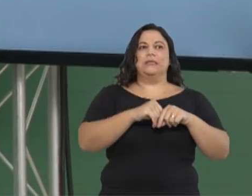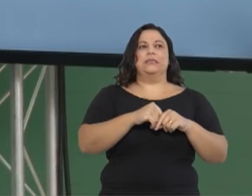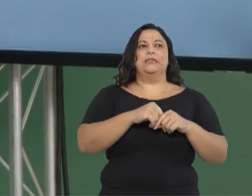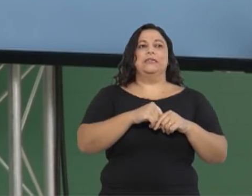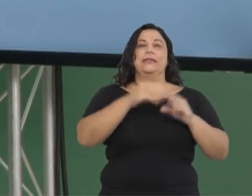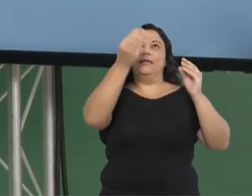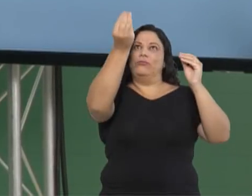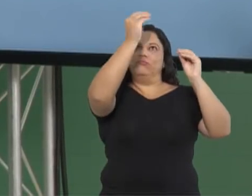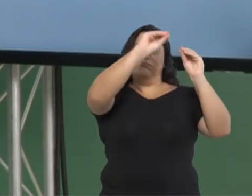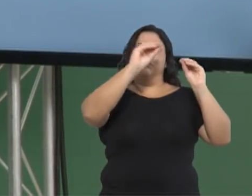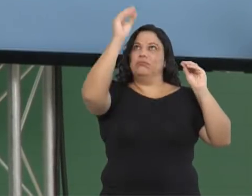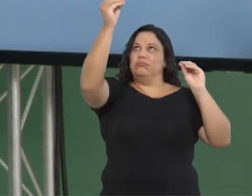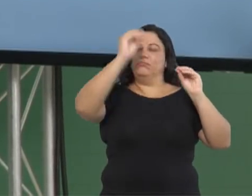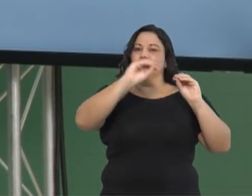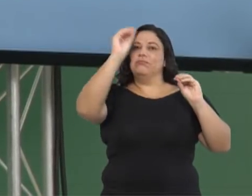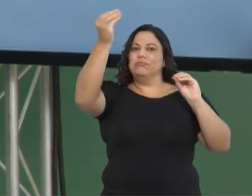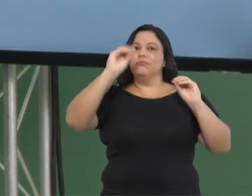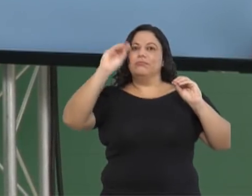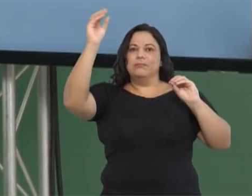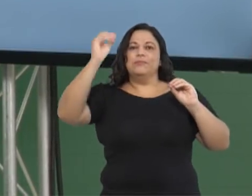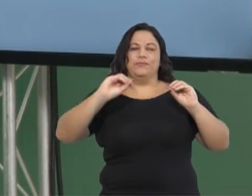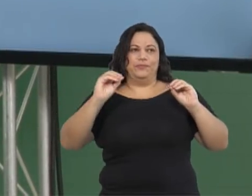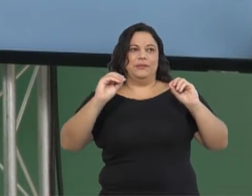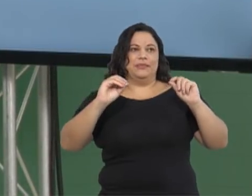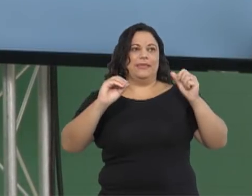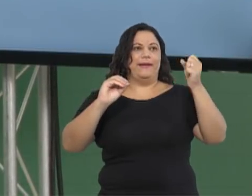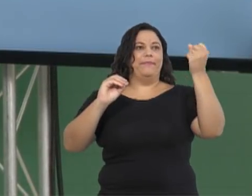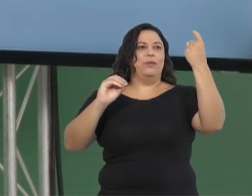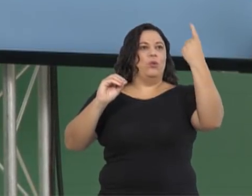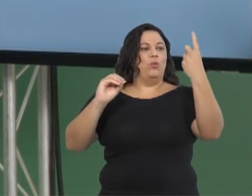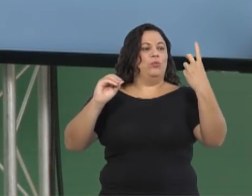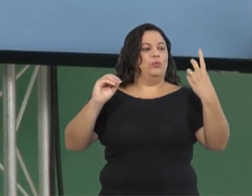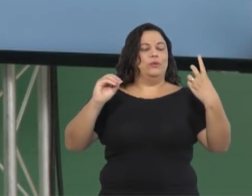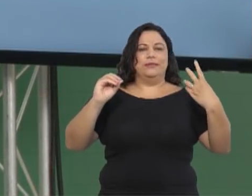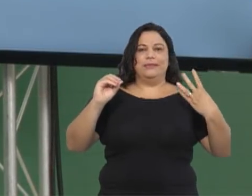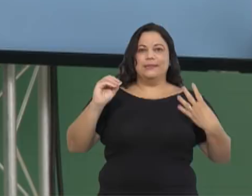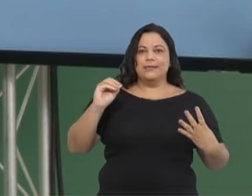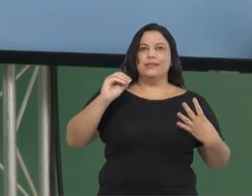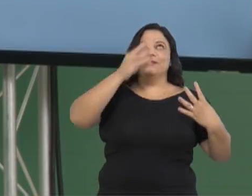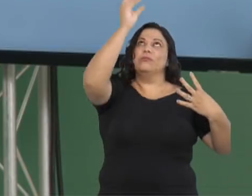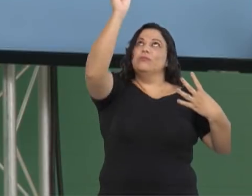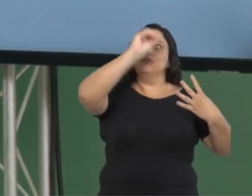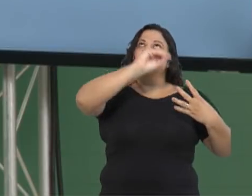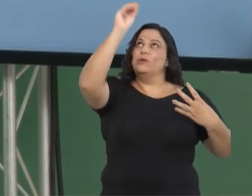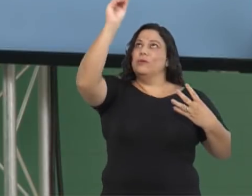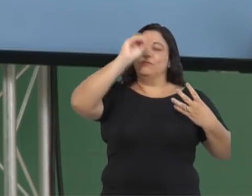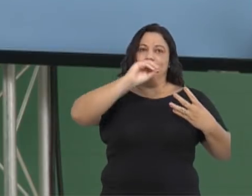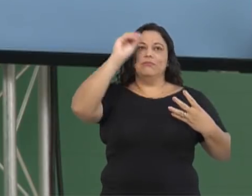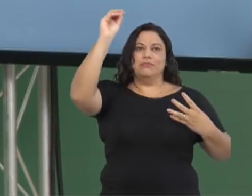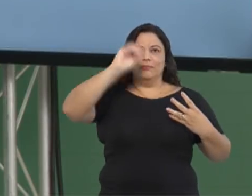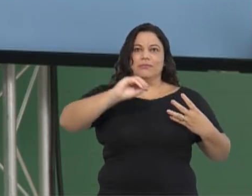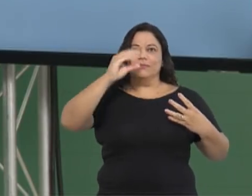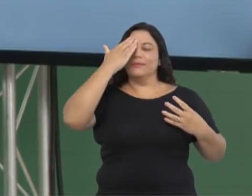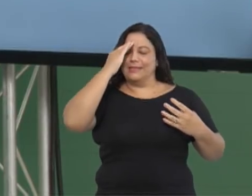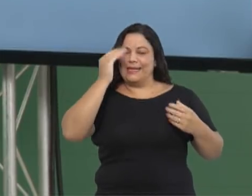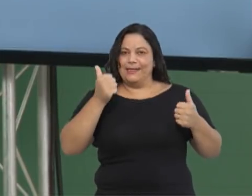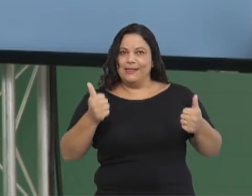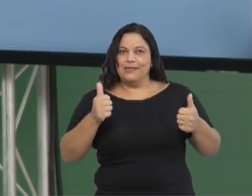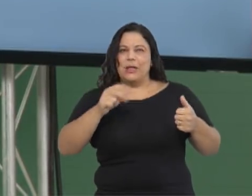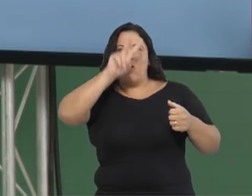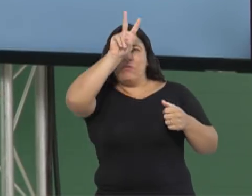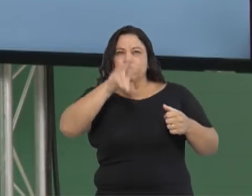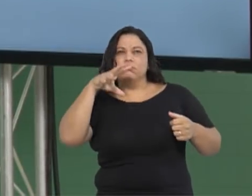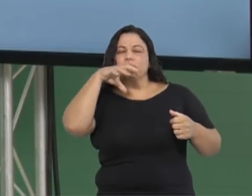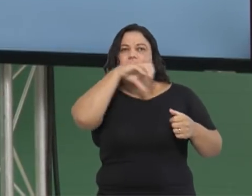observem, os numerozinhos estão aqui. Então, dê uma olhadinha rápida no número e aí você preenche ao lado de